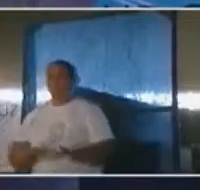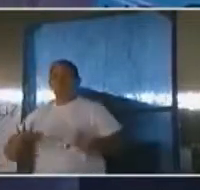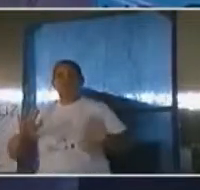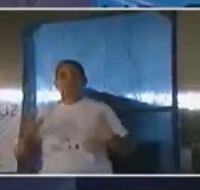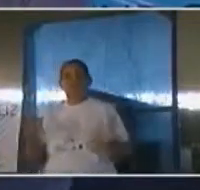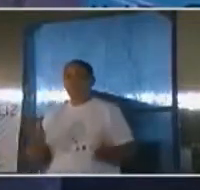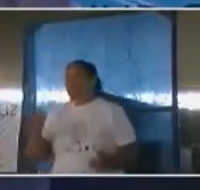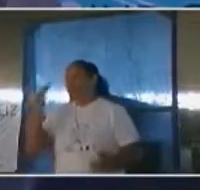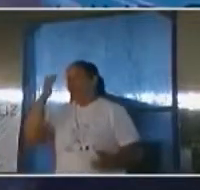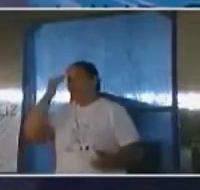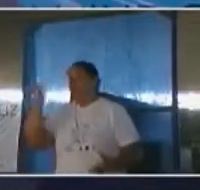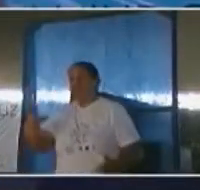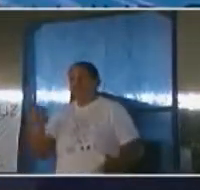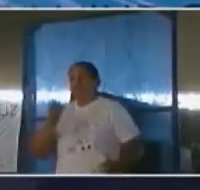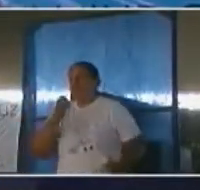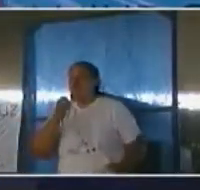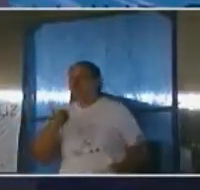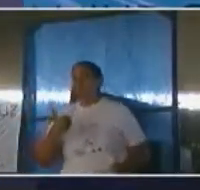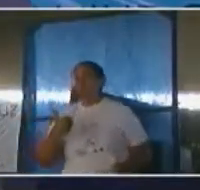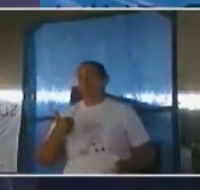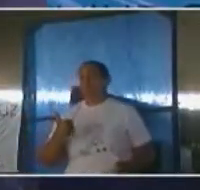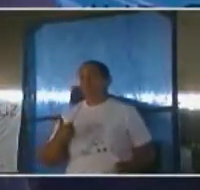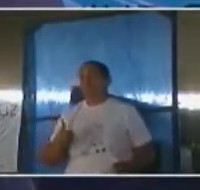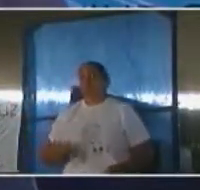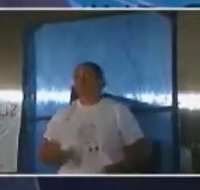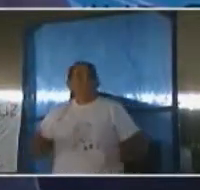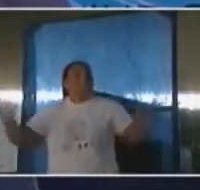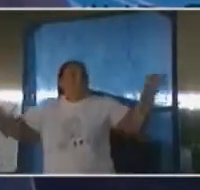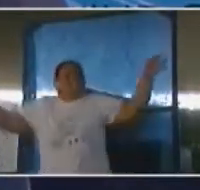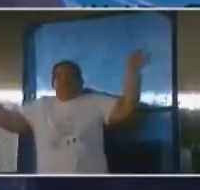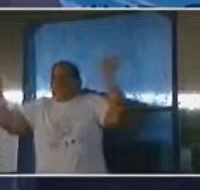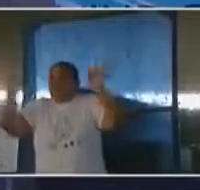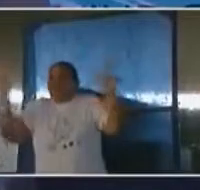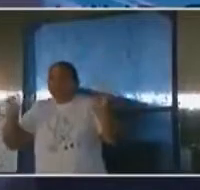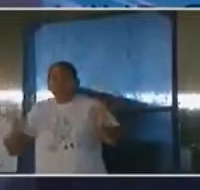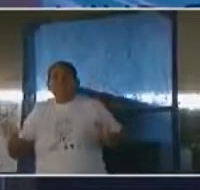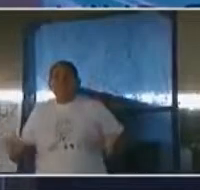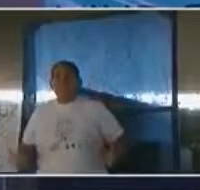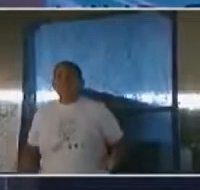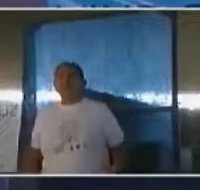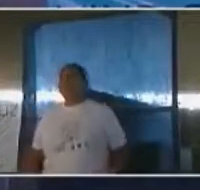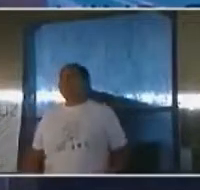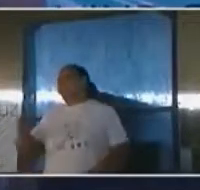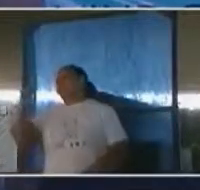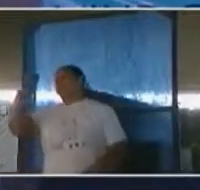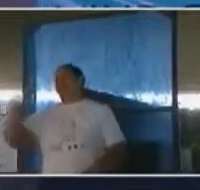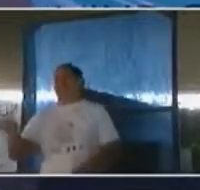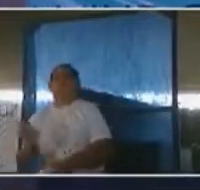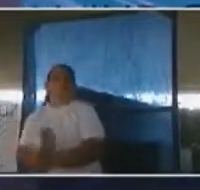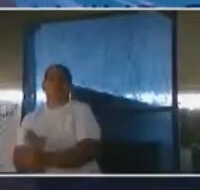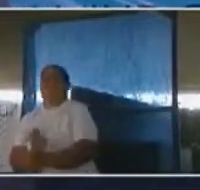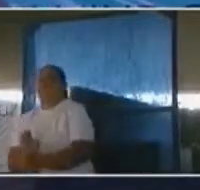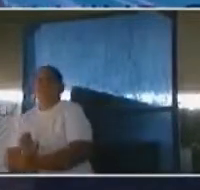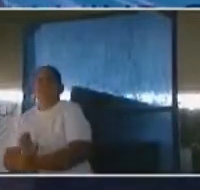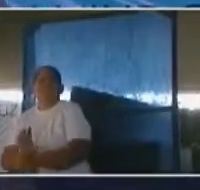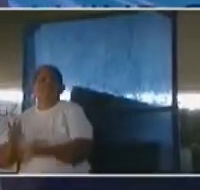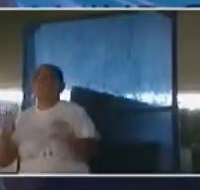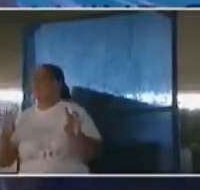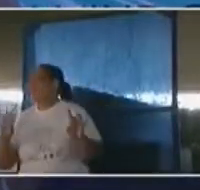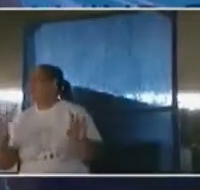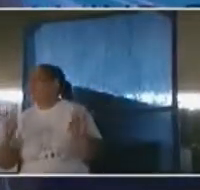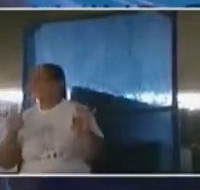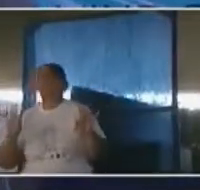saudação. Gente, é uma felicidade estar aqui com vocês nesta terra, que é especial, é uma